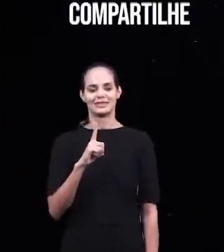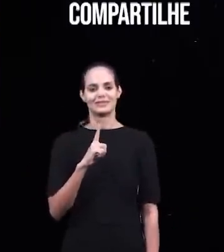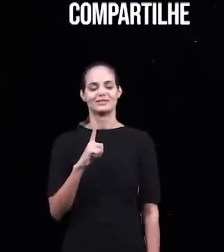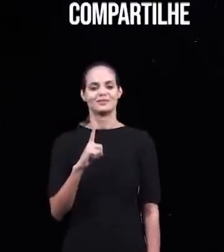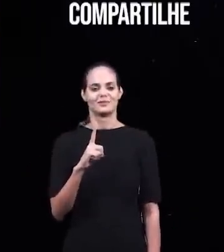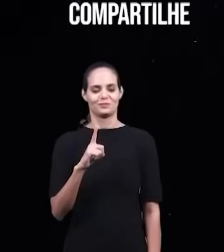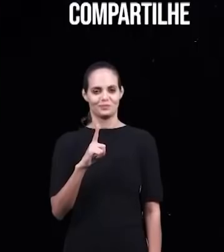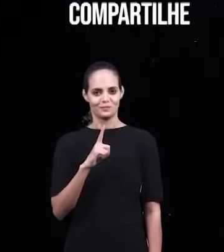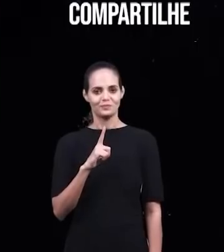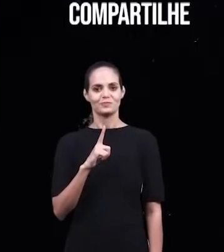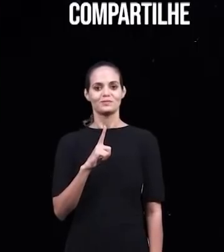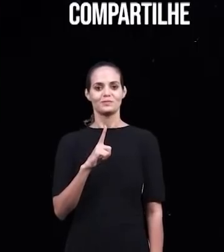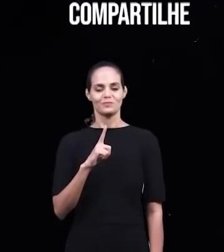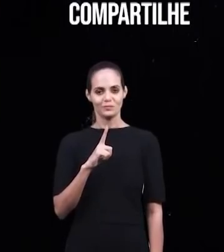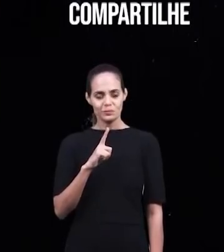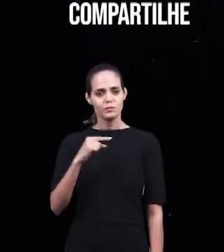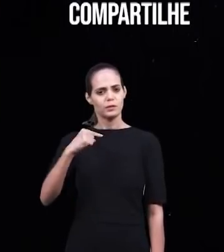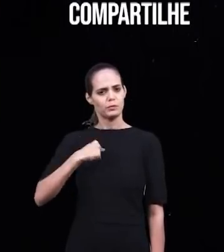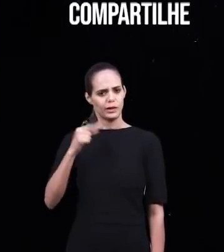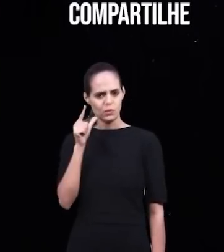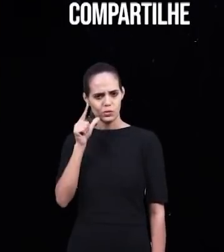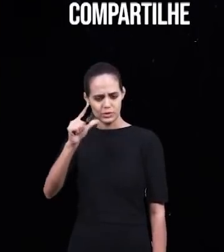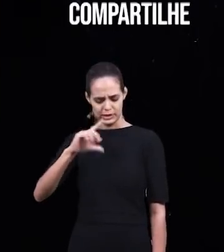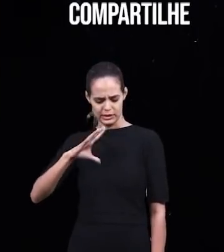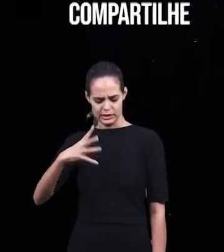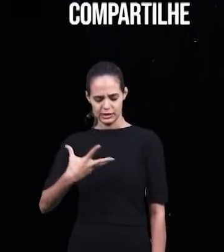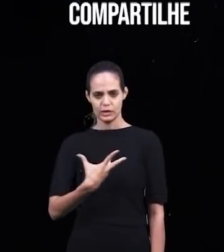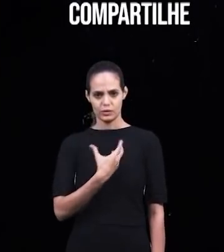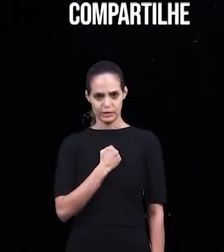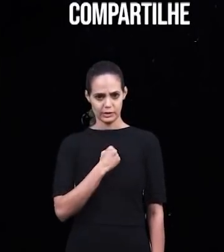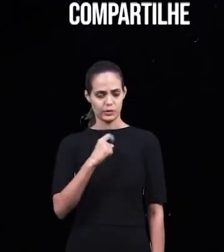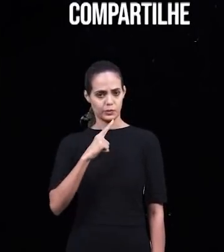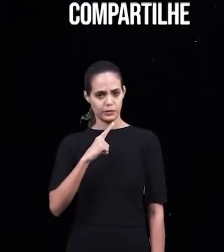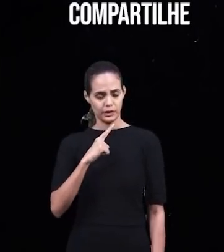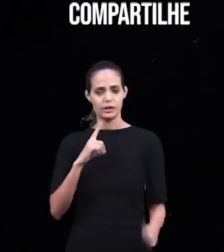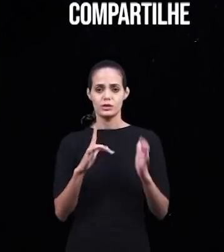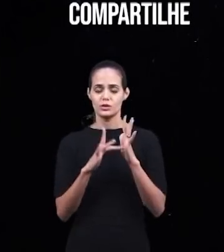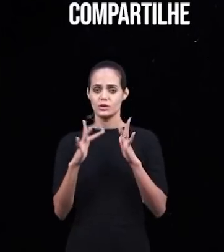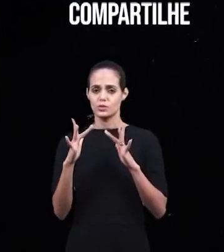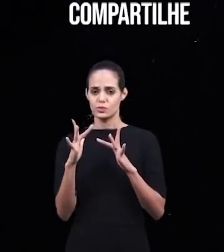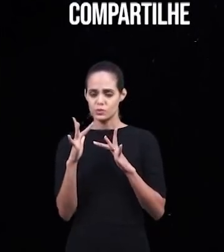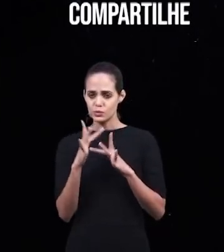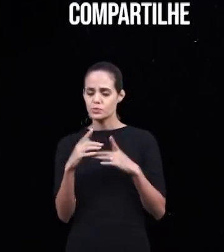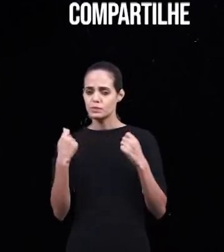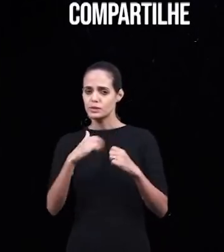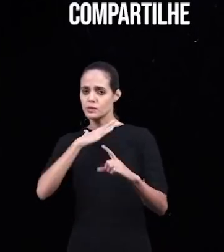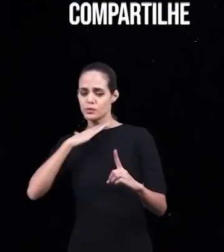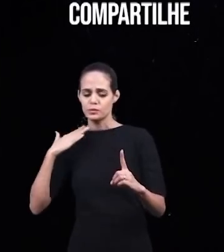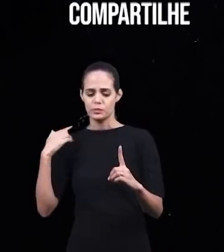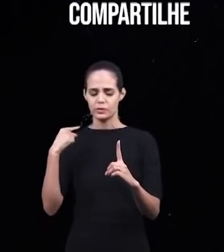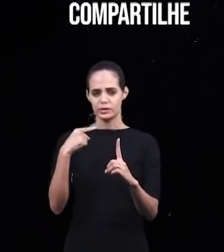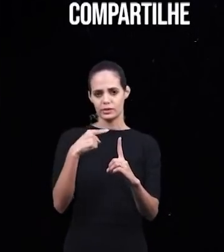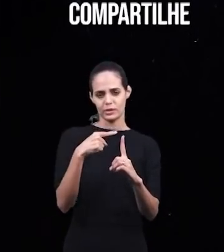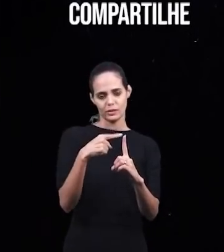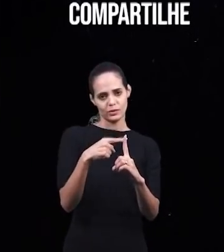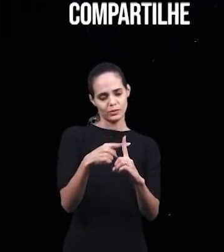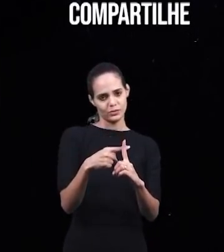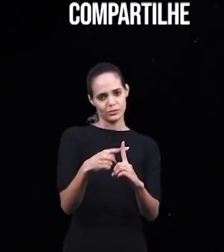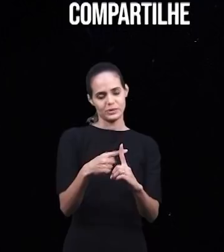feliz. Pra me encontrar, perdeu sua vida,